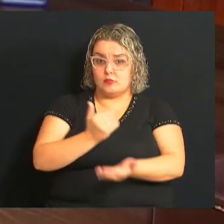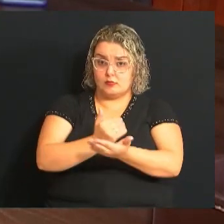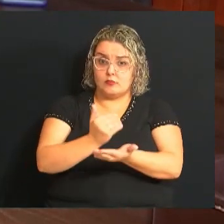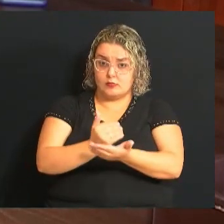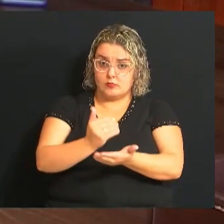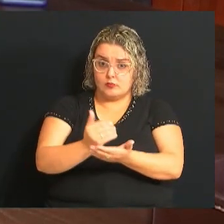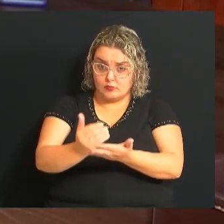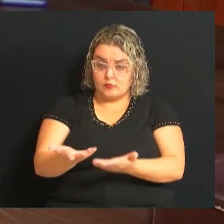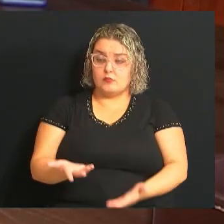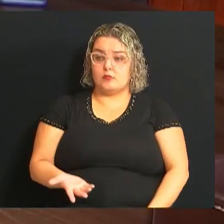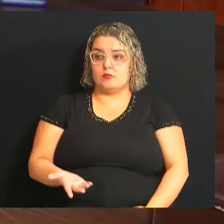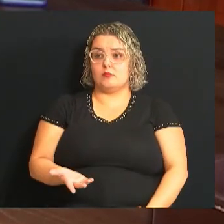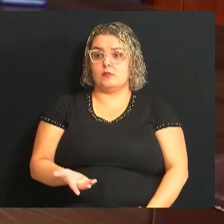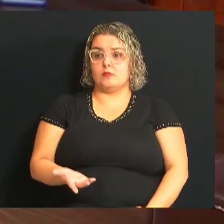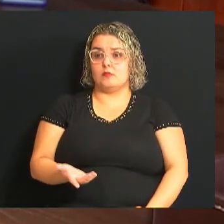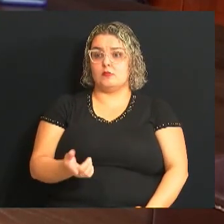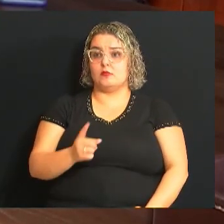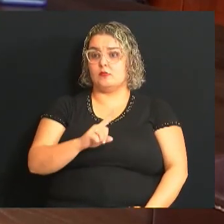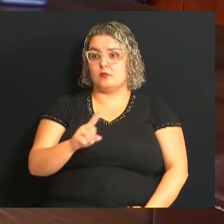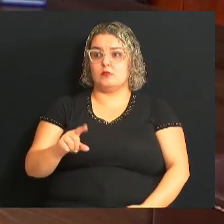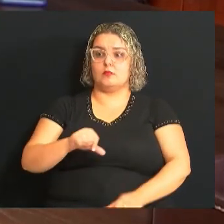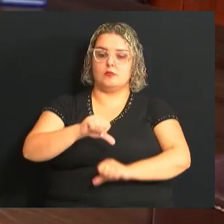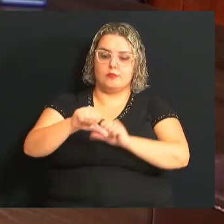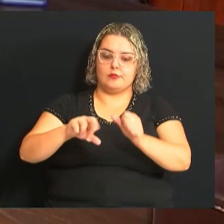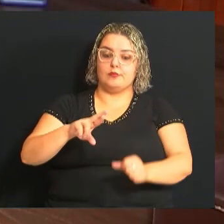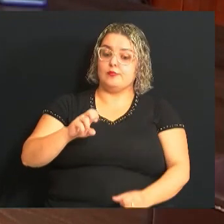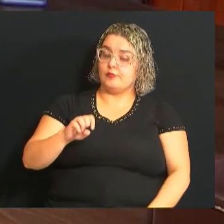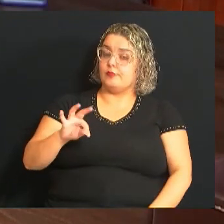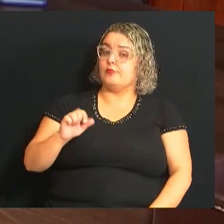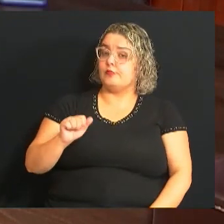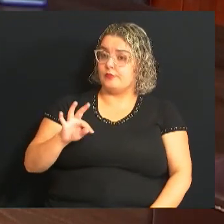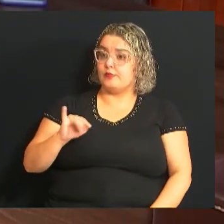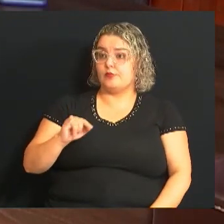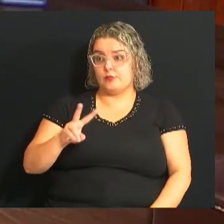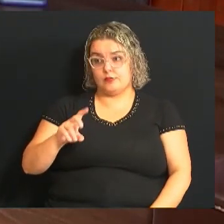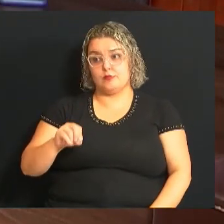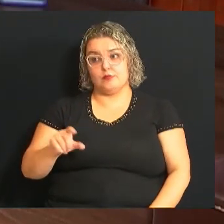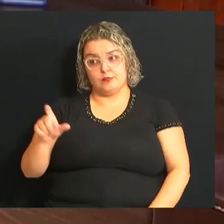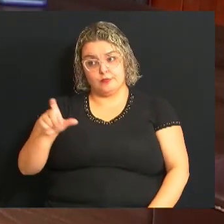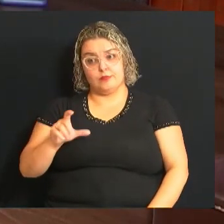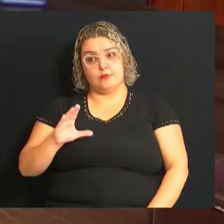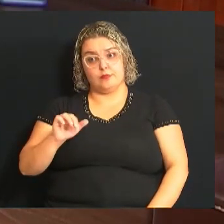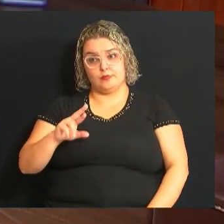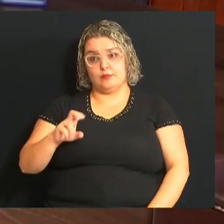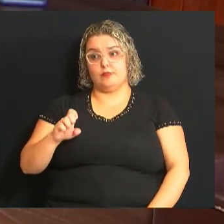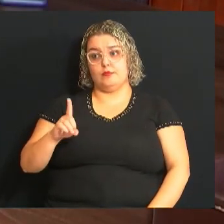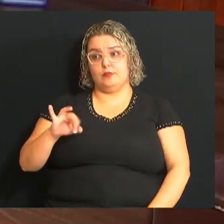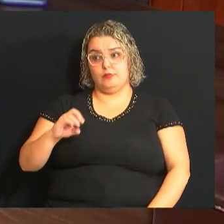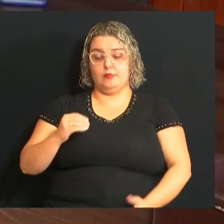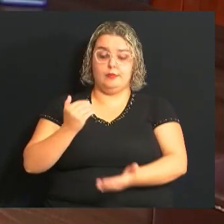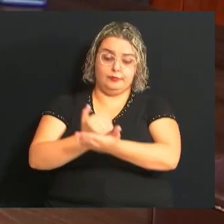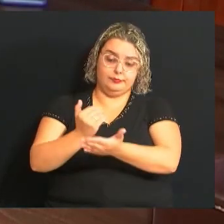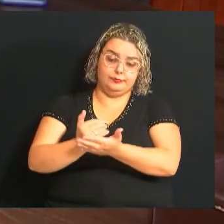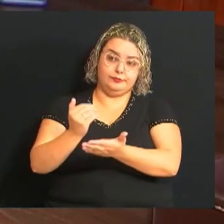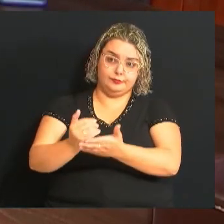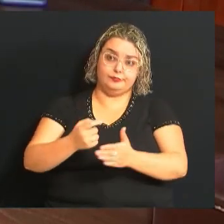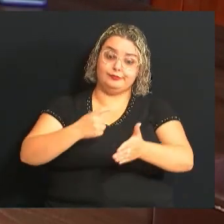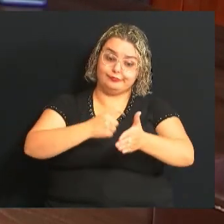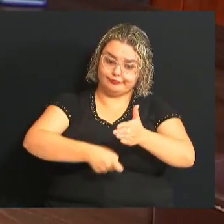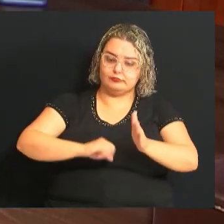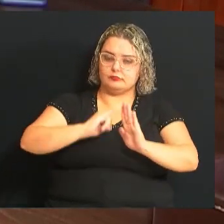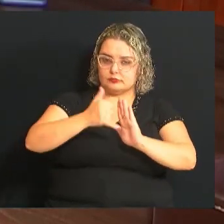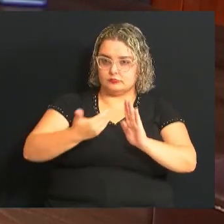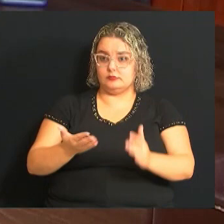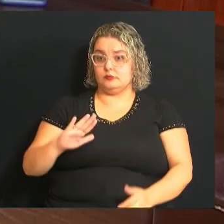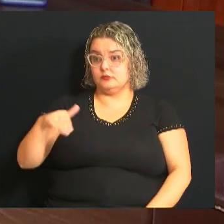mas sem deixar entrar no rotativo o cartão de crédito, que é o maior vilão em termos de taxas de juros. Mas quando